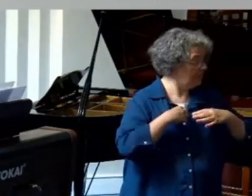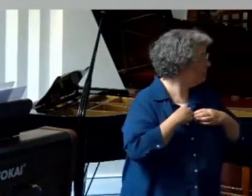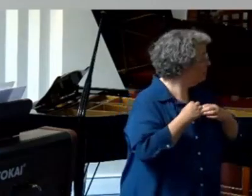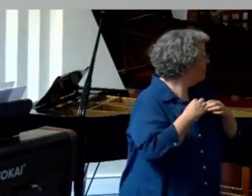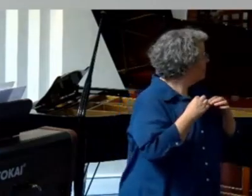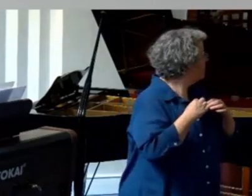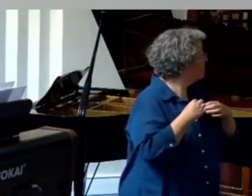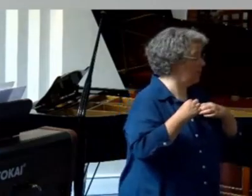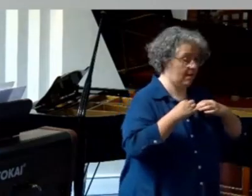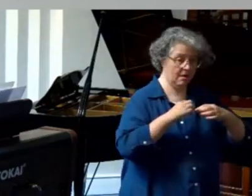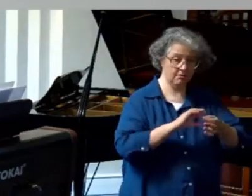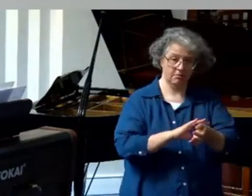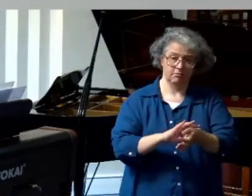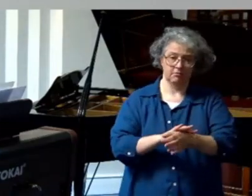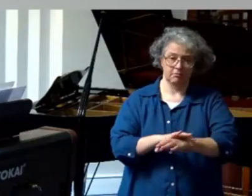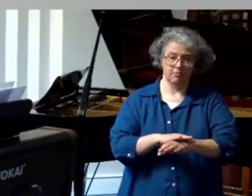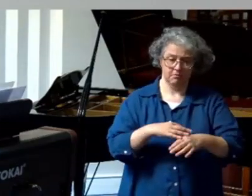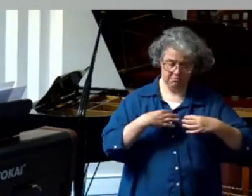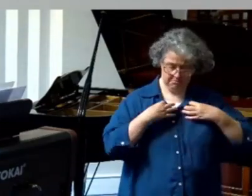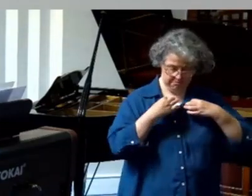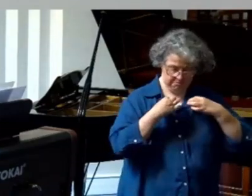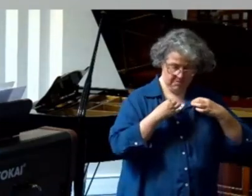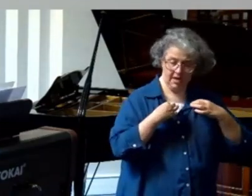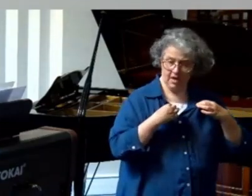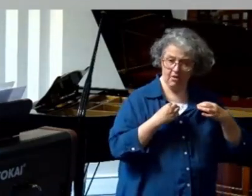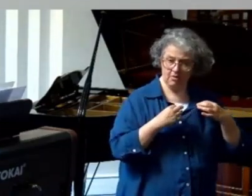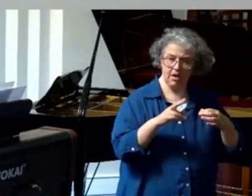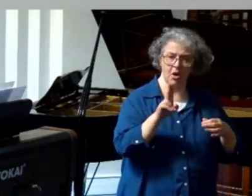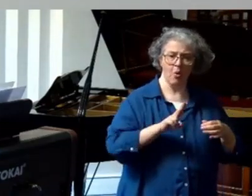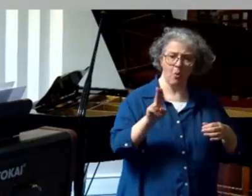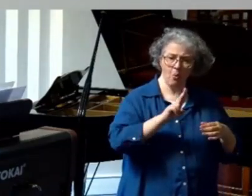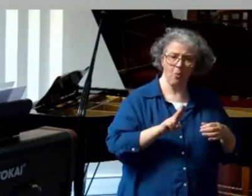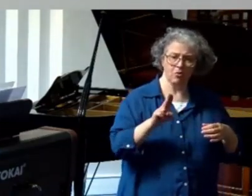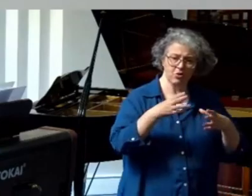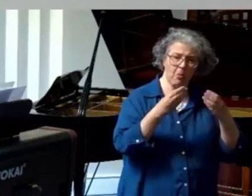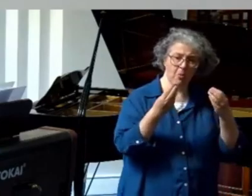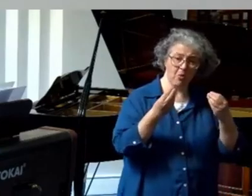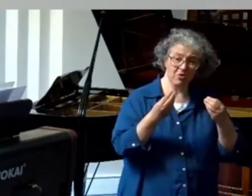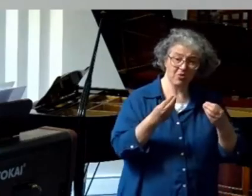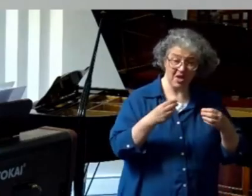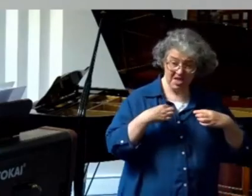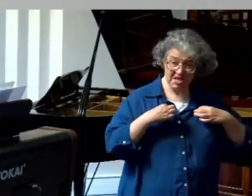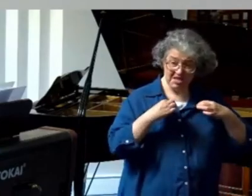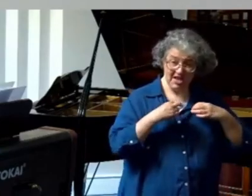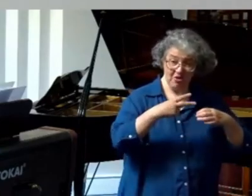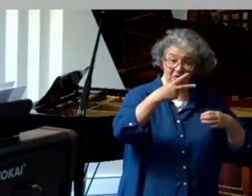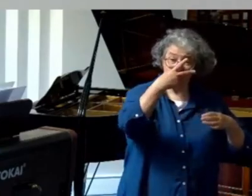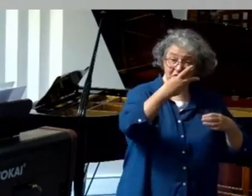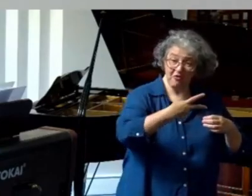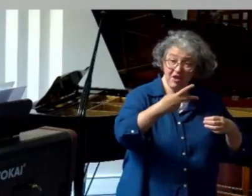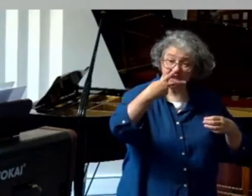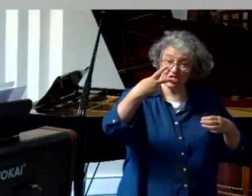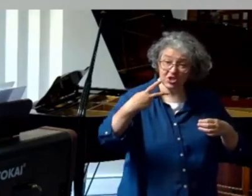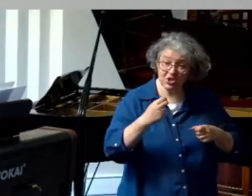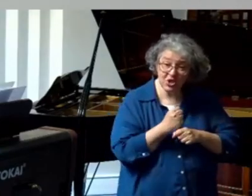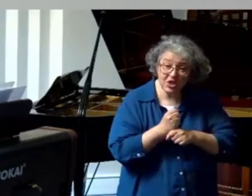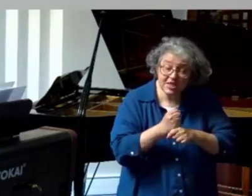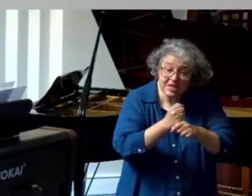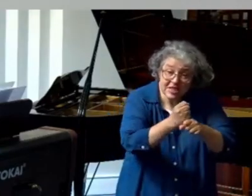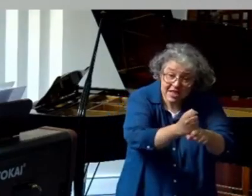Até porque ele já não está mais assim para aquele uso. Esse terno tem 22 anos já. É o terno do meu